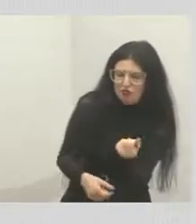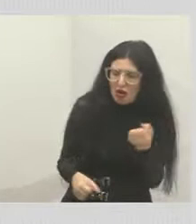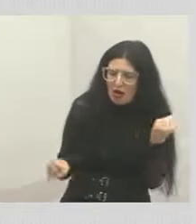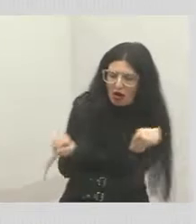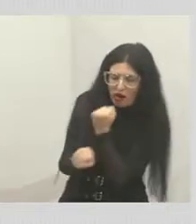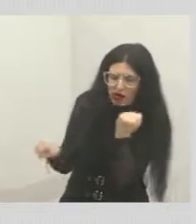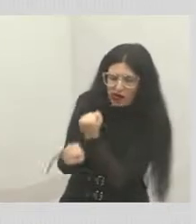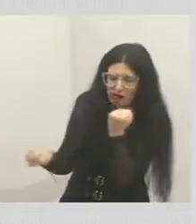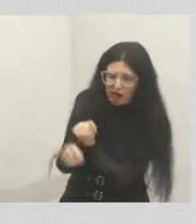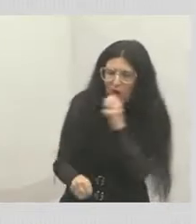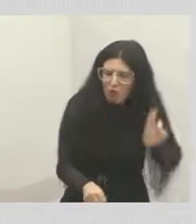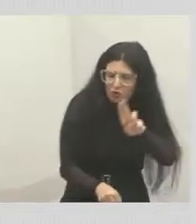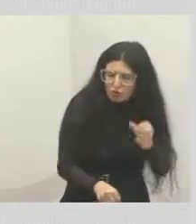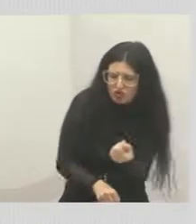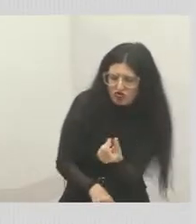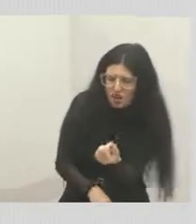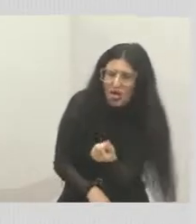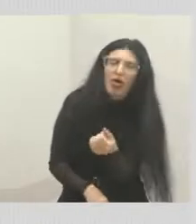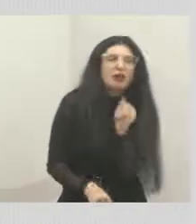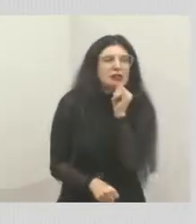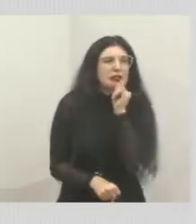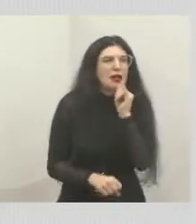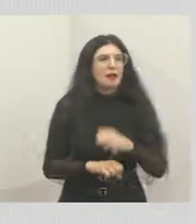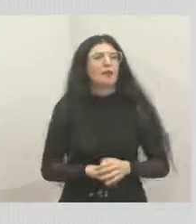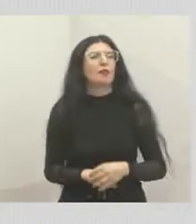300.897.000 e liquidar até o segundo quadrimestre